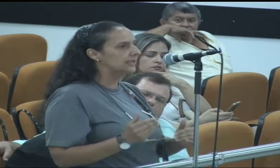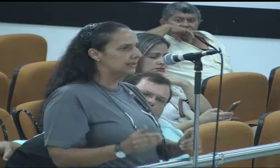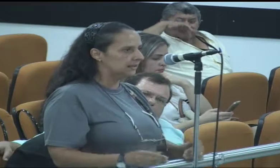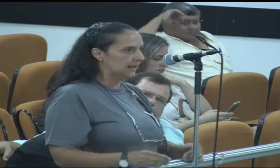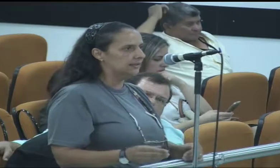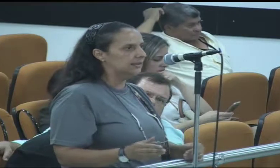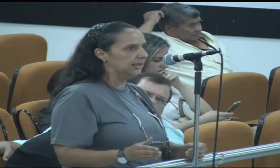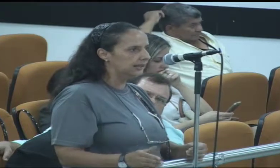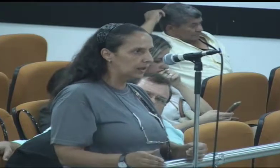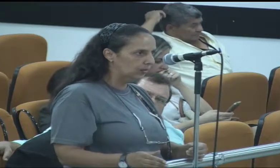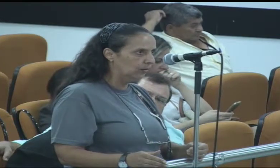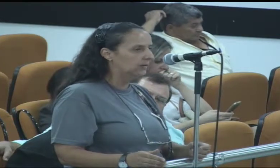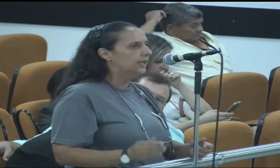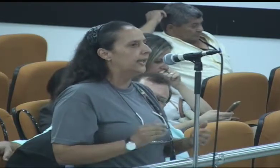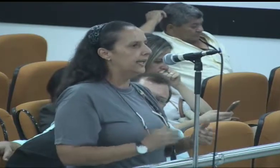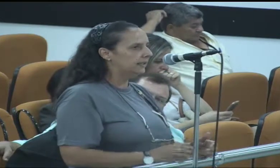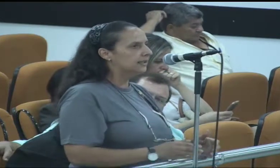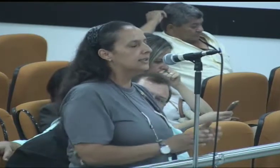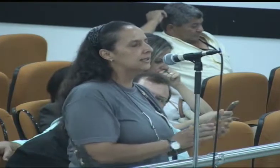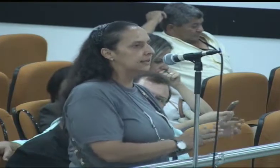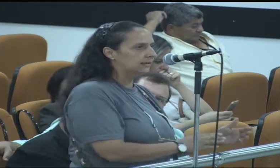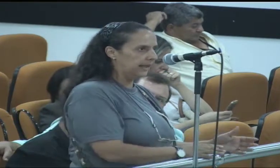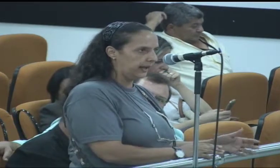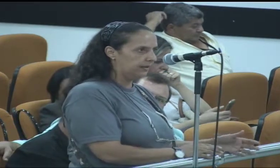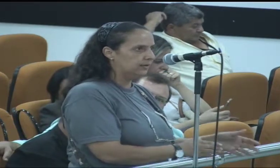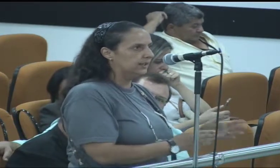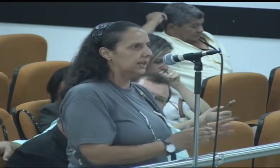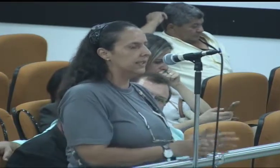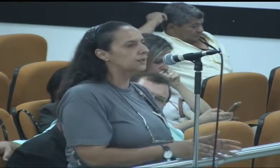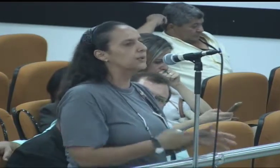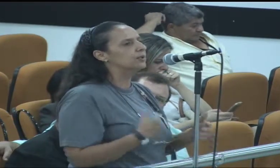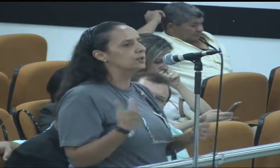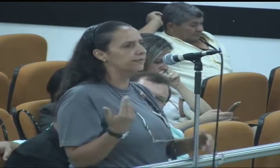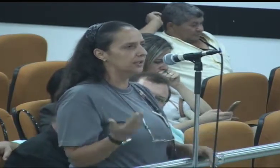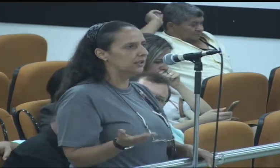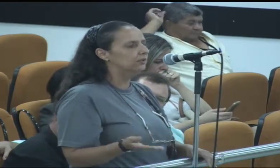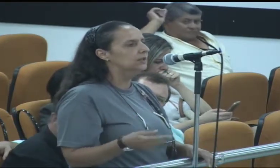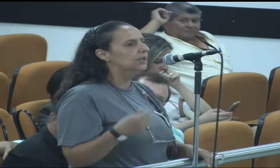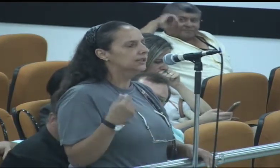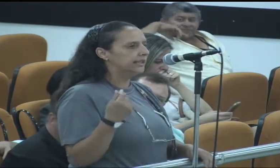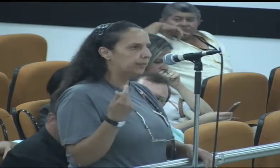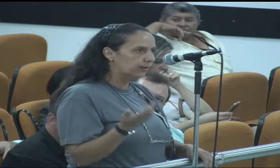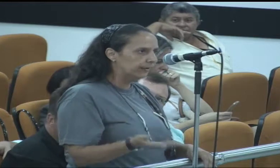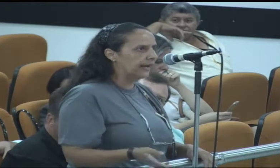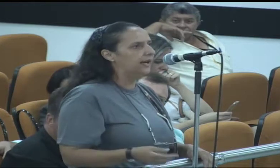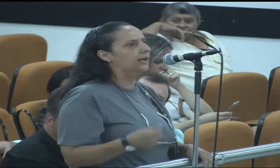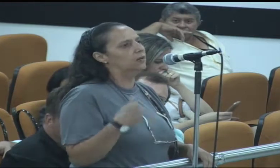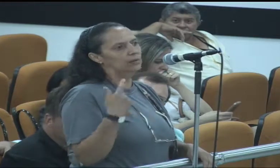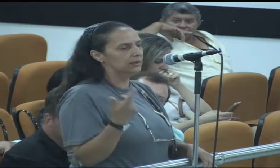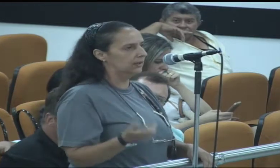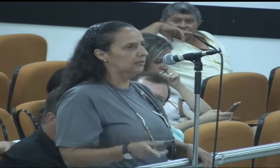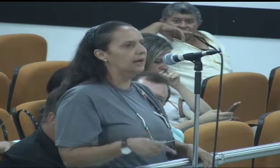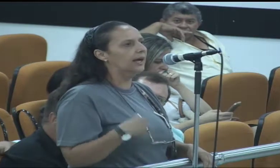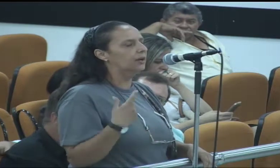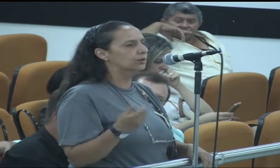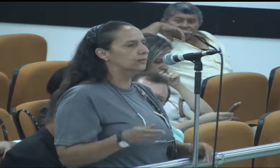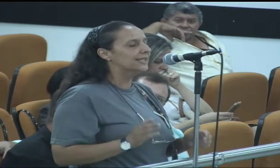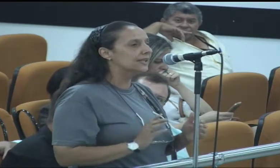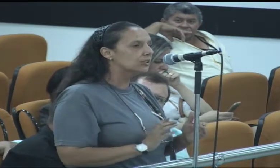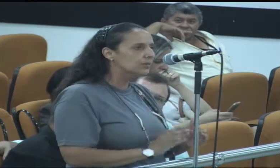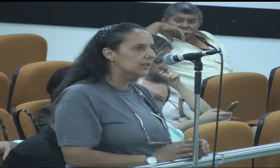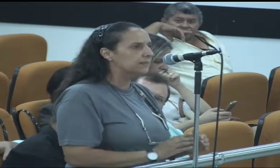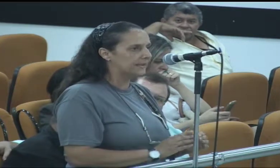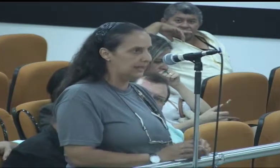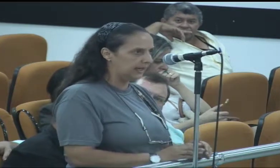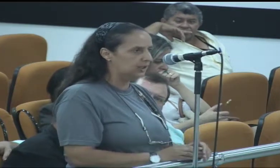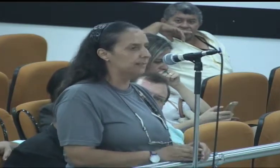da necessidade de cada um, entra esses critérios e daí as pessoas vão ter que provar com laudo, tudo, mas